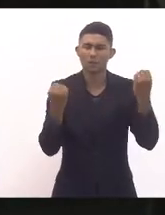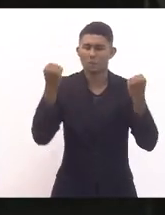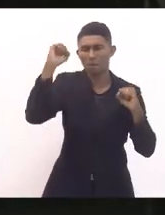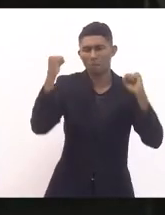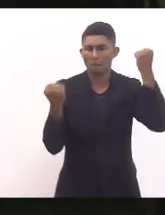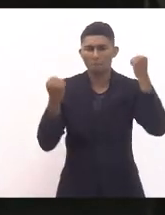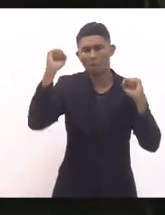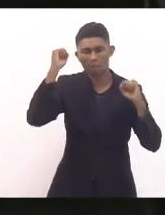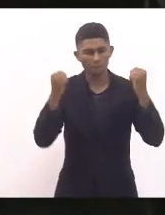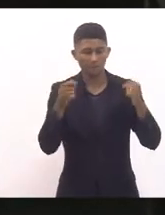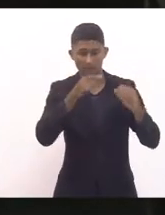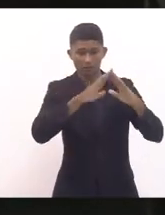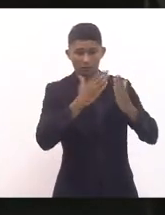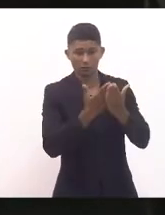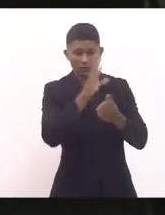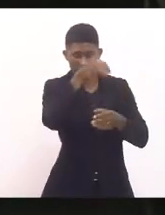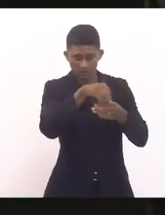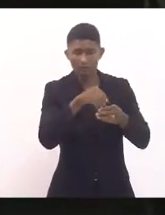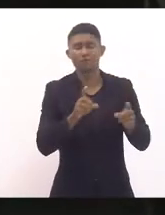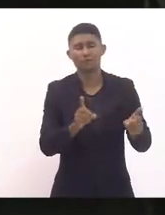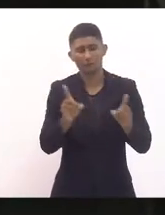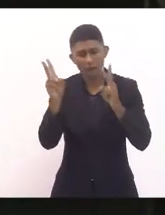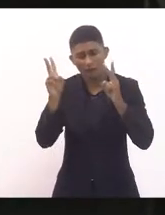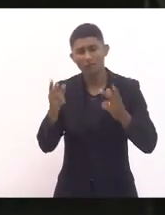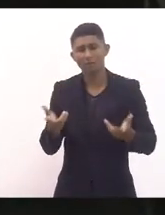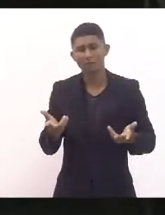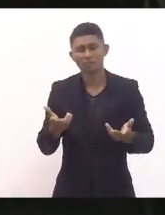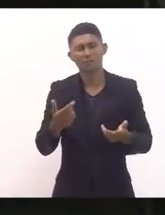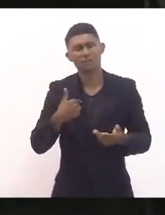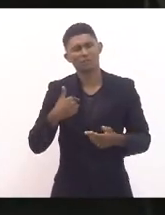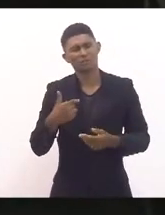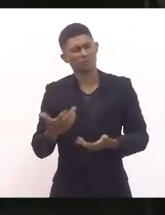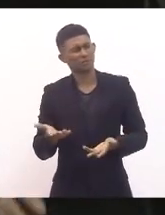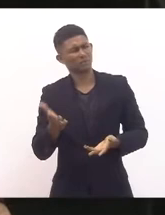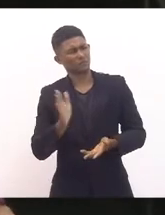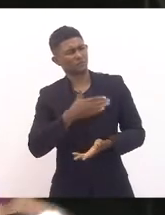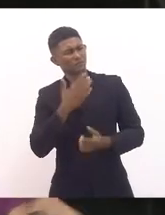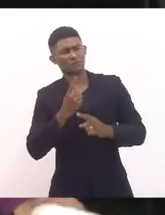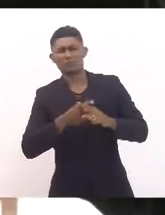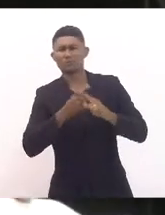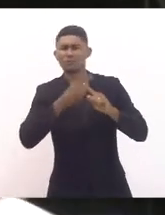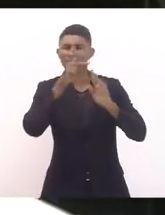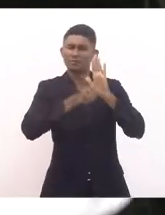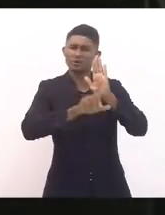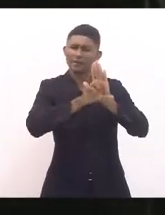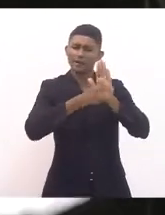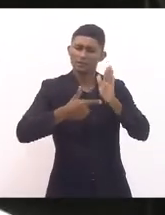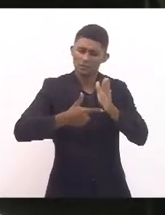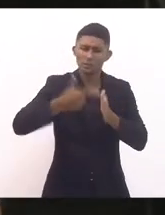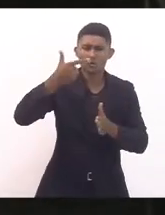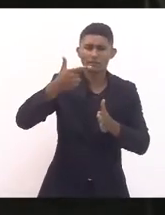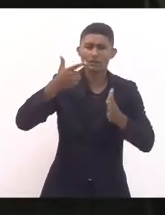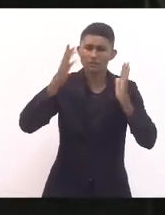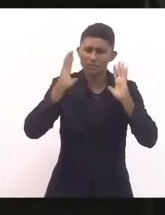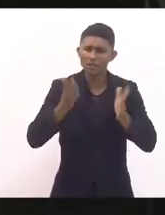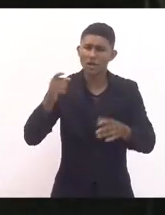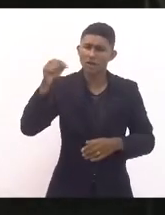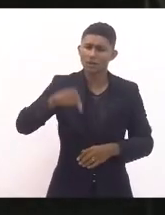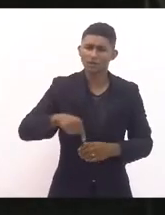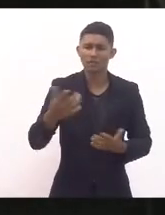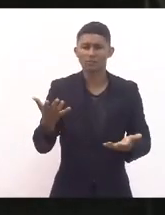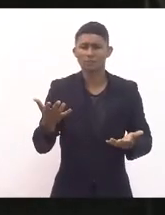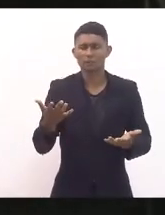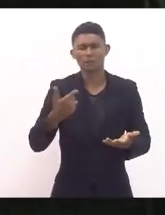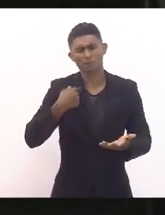isso mesmo, fiquei espantada. O projeto é em segunda, já tinha sido feito um substitutivo pela CCJ, e hoje eu vejo